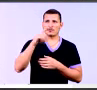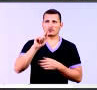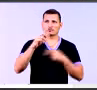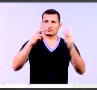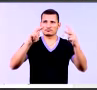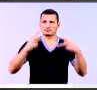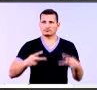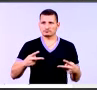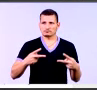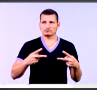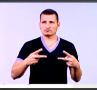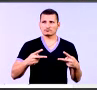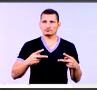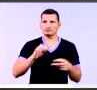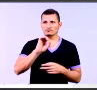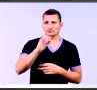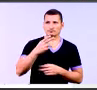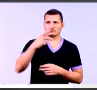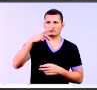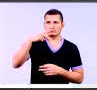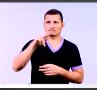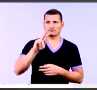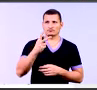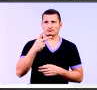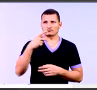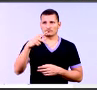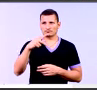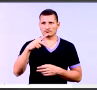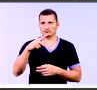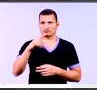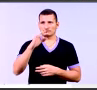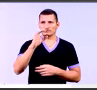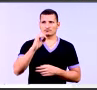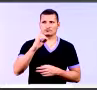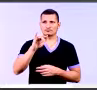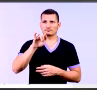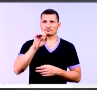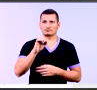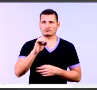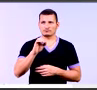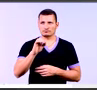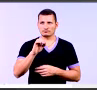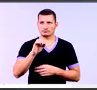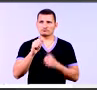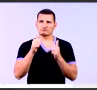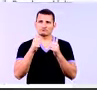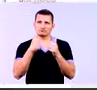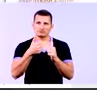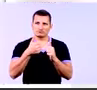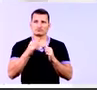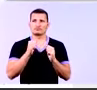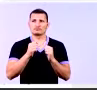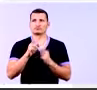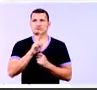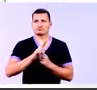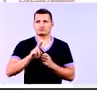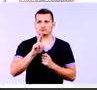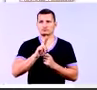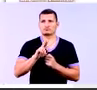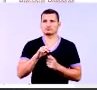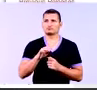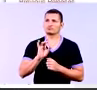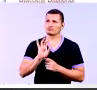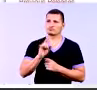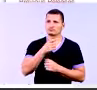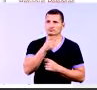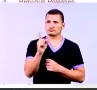HTML ou PHP, o código vai ser absolutamente funcional. Basta que vocês